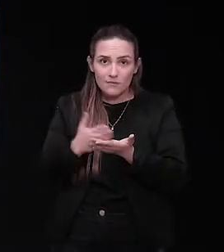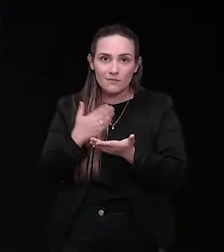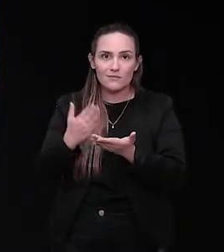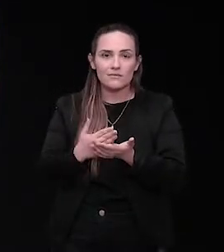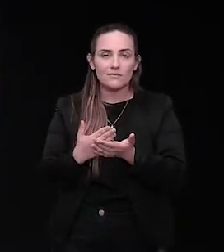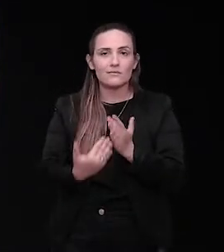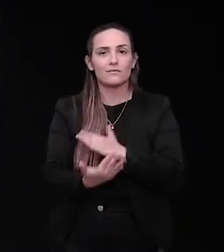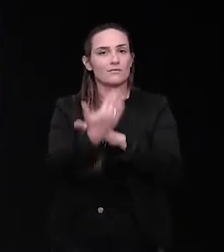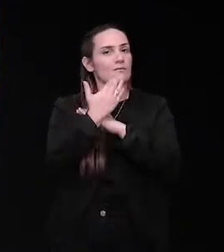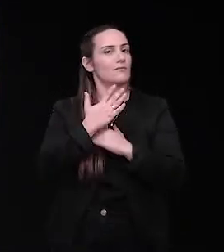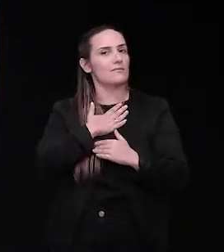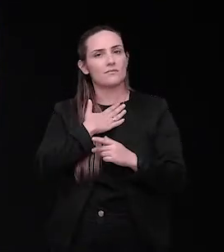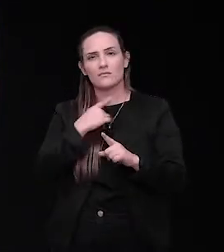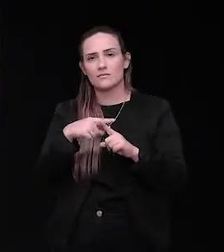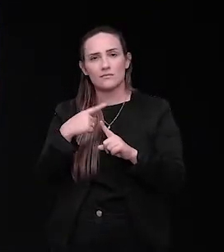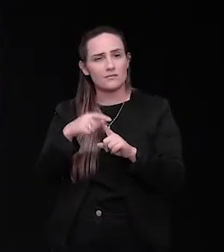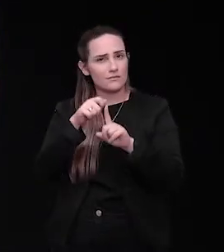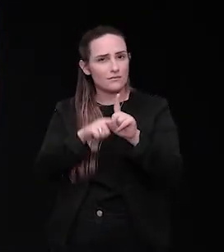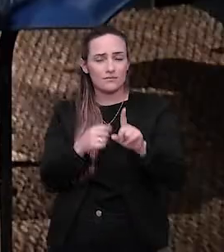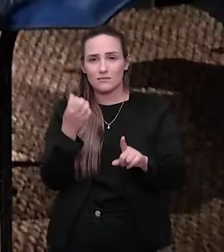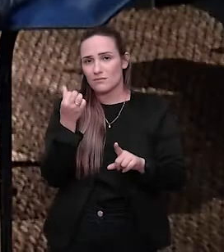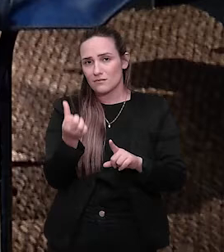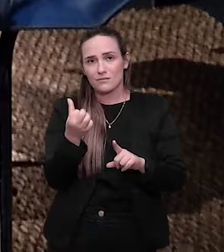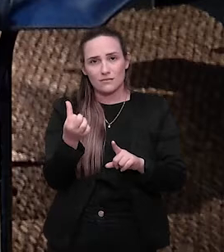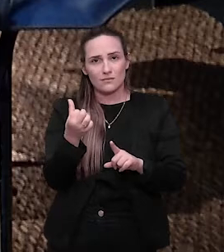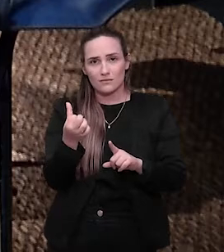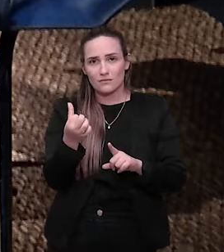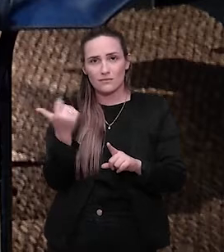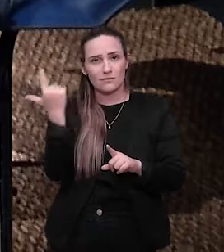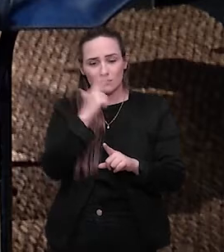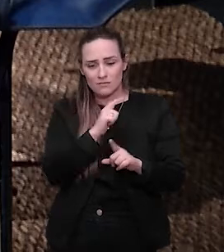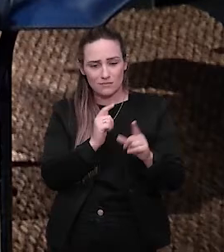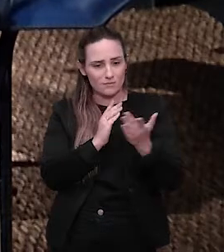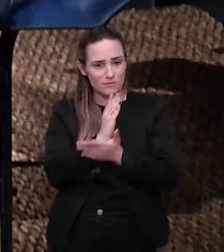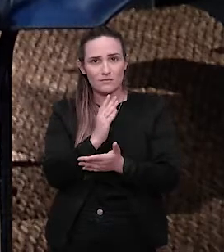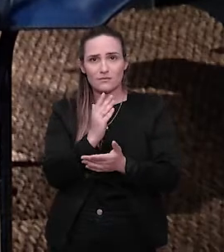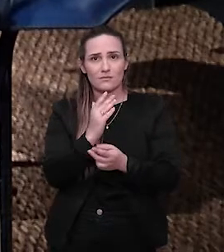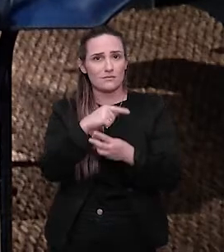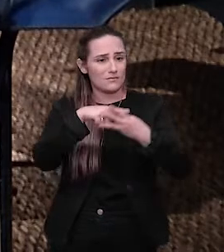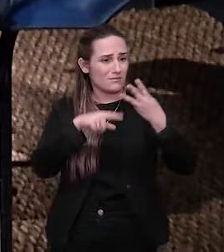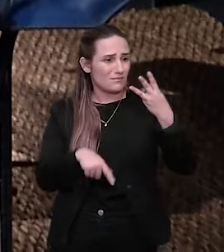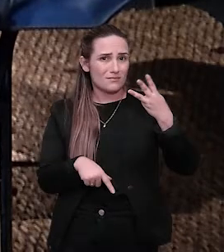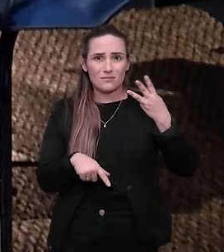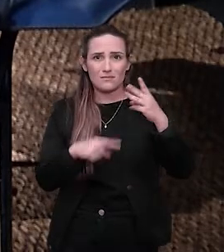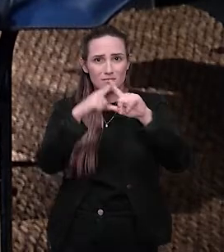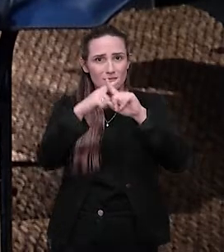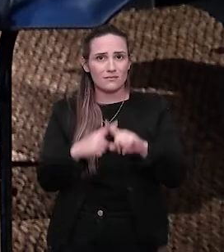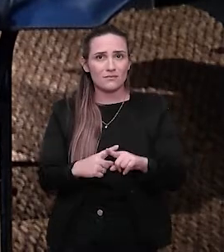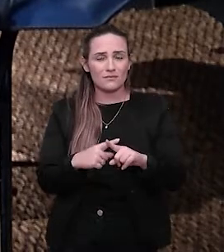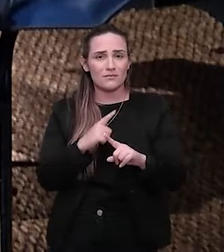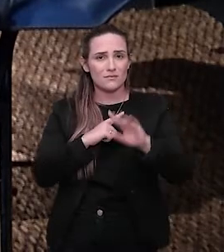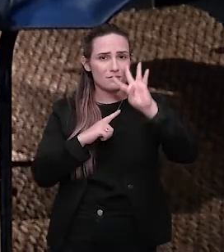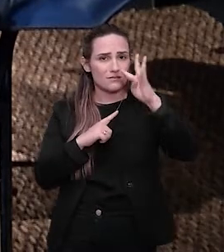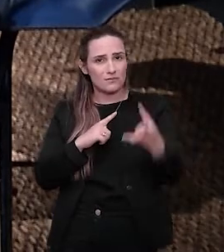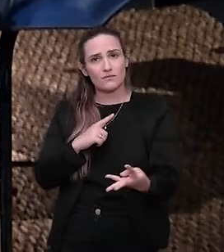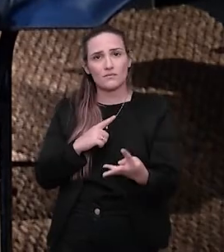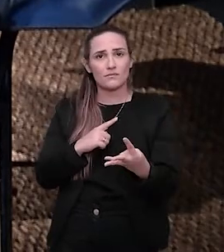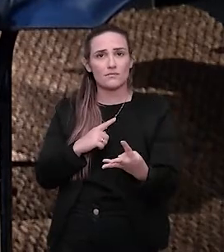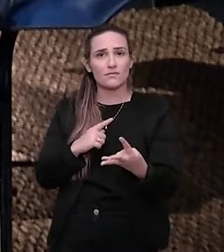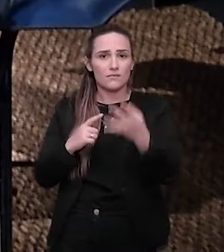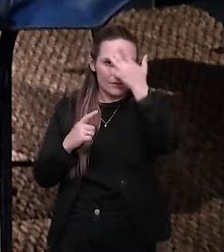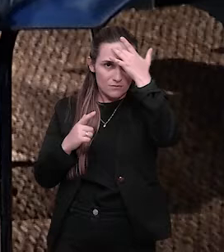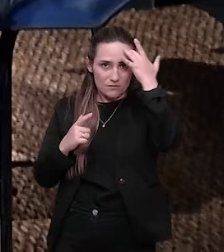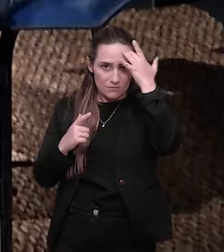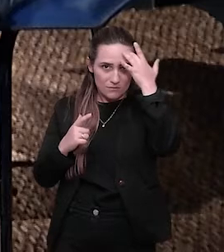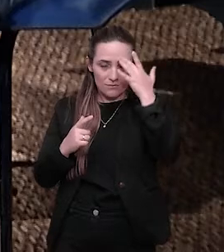aula, eu estava lendo o livro da matéria. Então, assim, aquilo me ajudou em 6 meses que me dediquei, foi passar em 3 concursos públicos. Um do MPF,